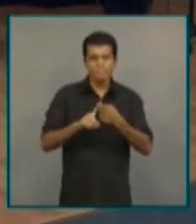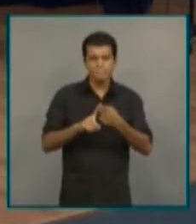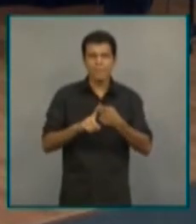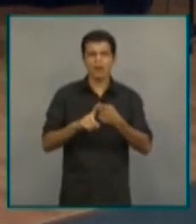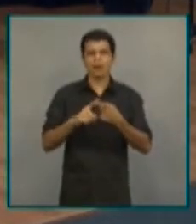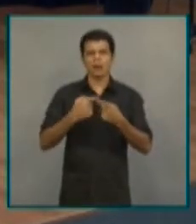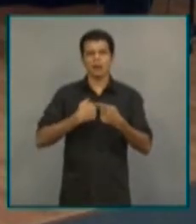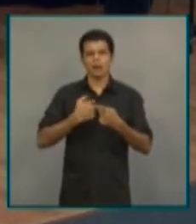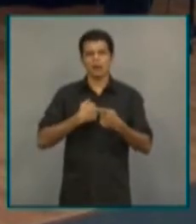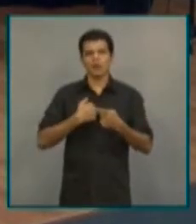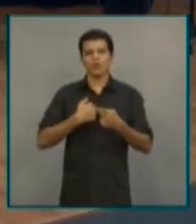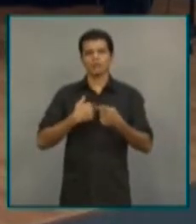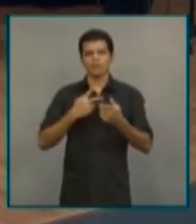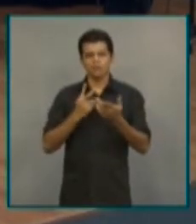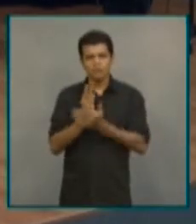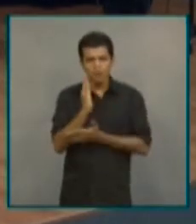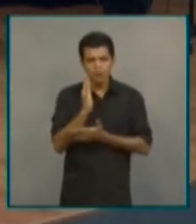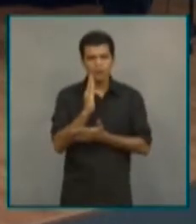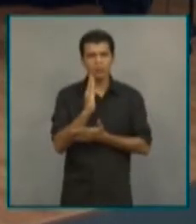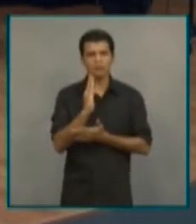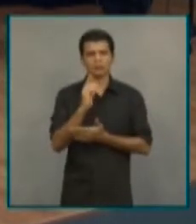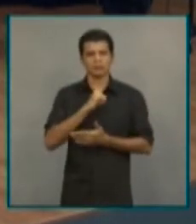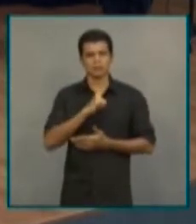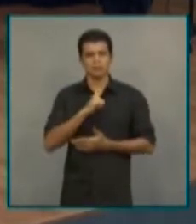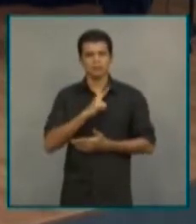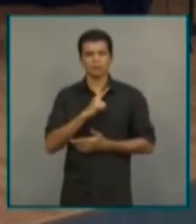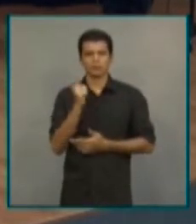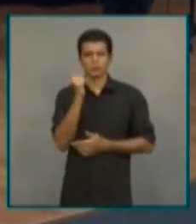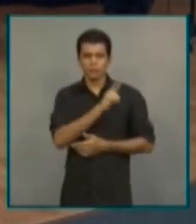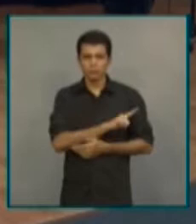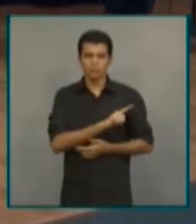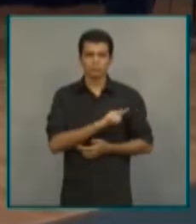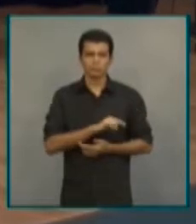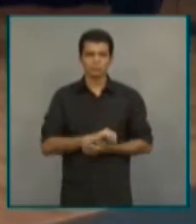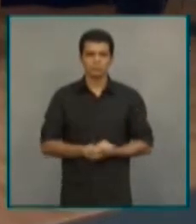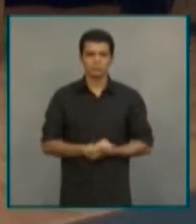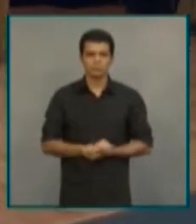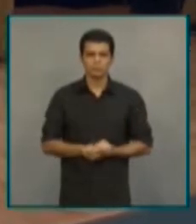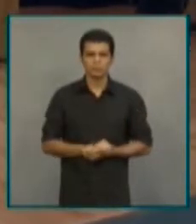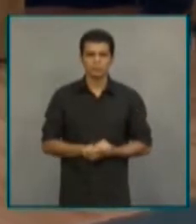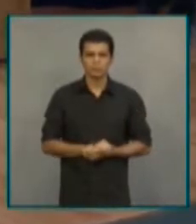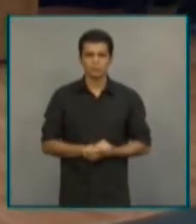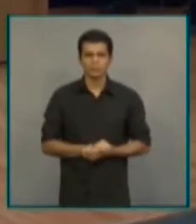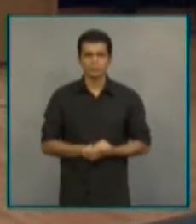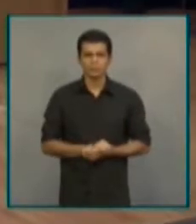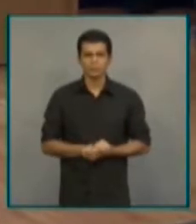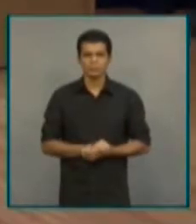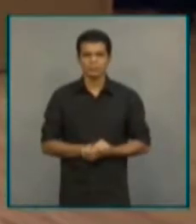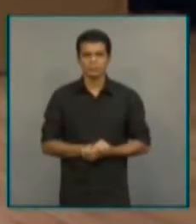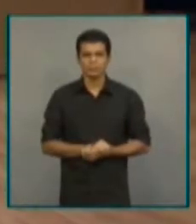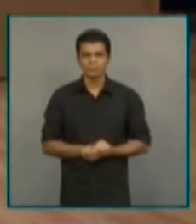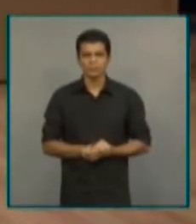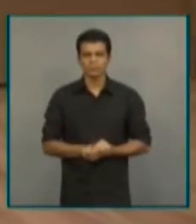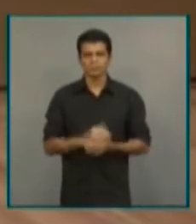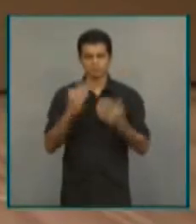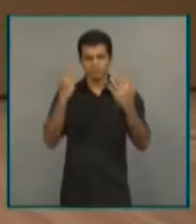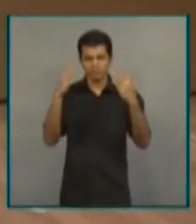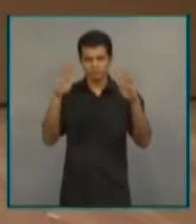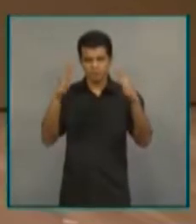gerenciar principalmente a ordem dos advogados do Brasil. Muito obrigado. Agradecemos a participação do candidato Luiz Antônio